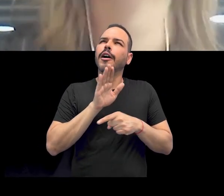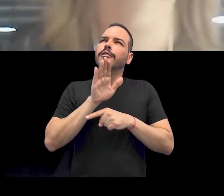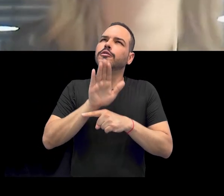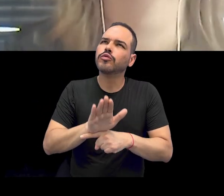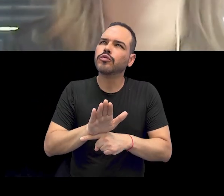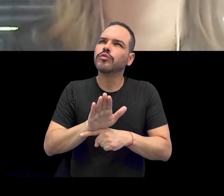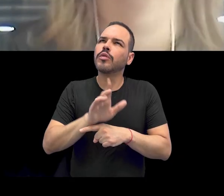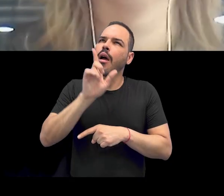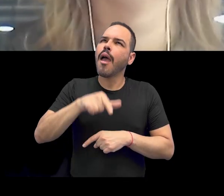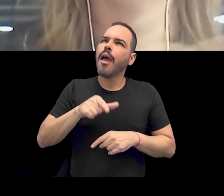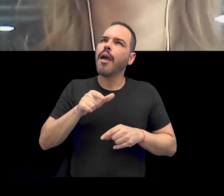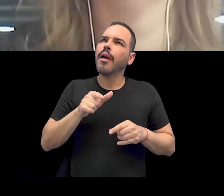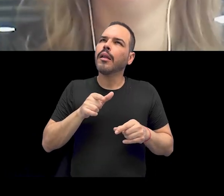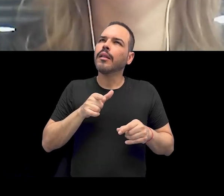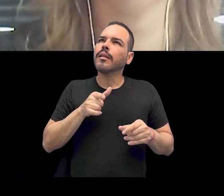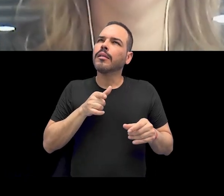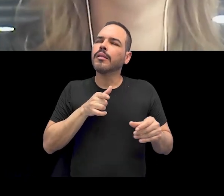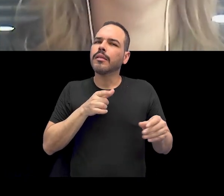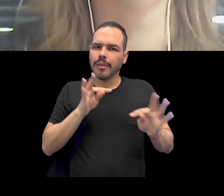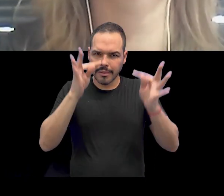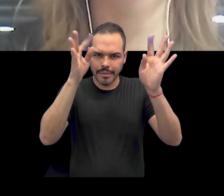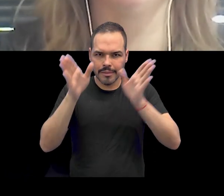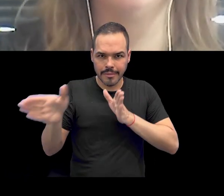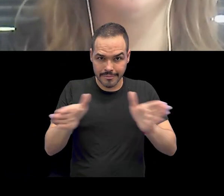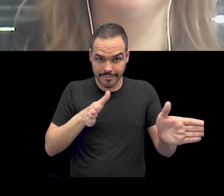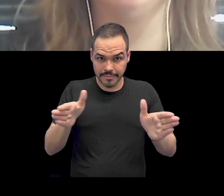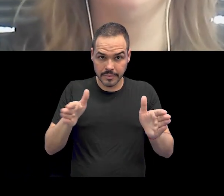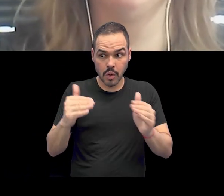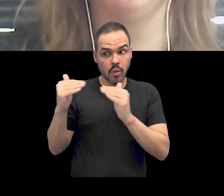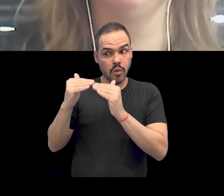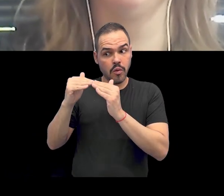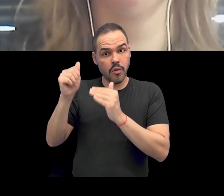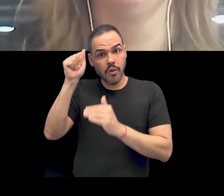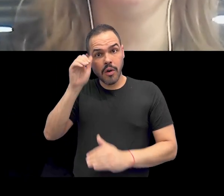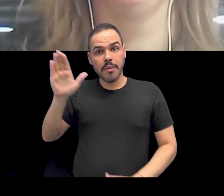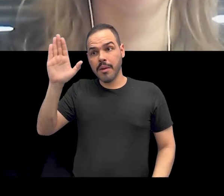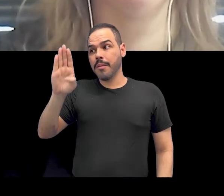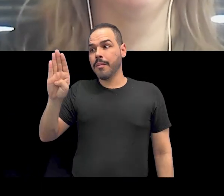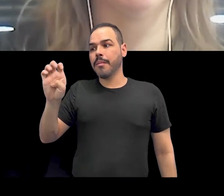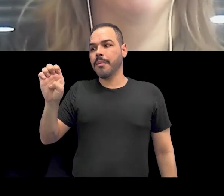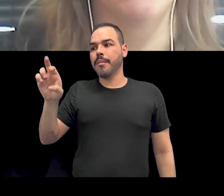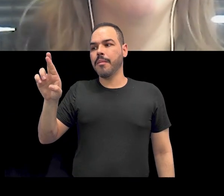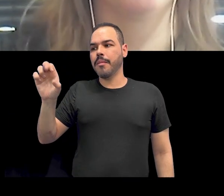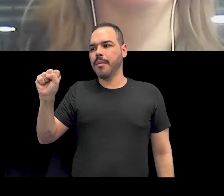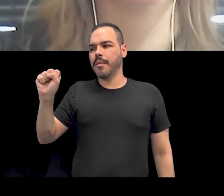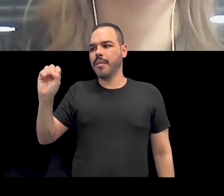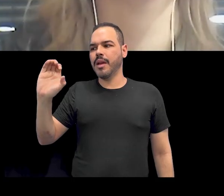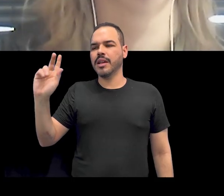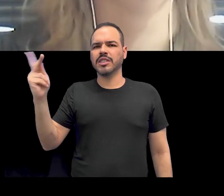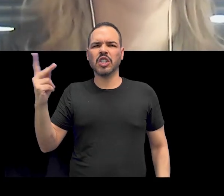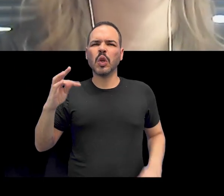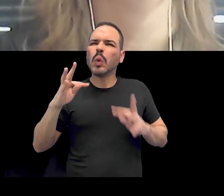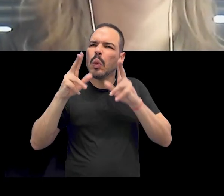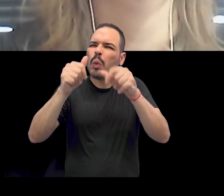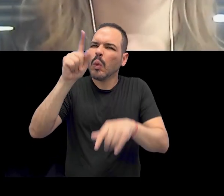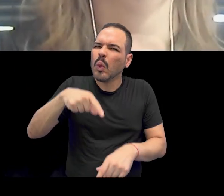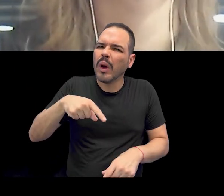assistiva? Aí, de acordo com a Rita Bert, nem tudo é tecnologia assistiva, né? Então, equipamentos médicos,